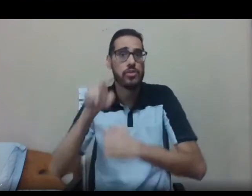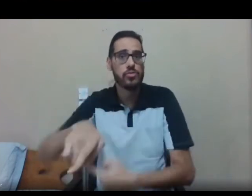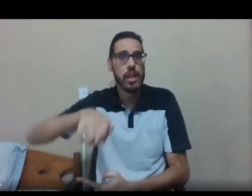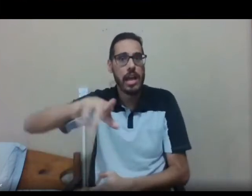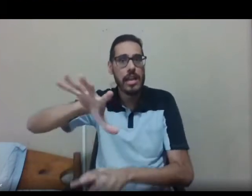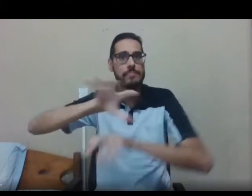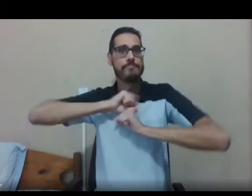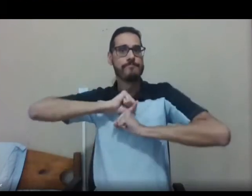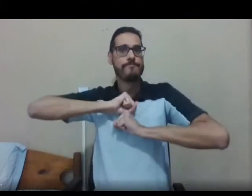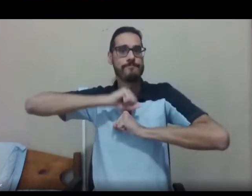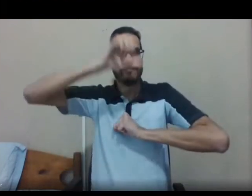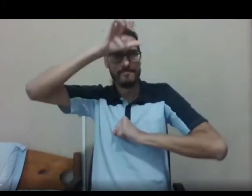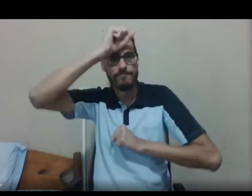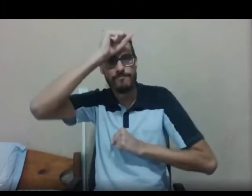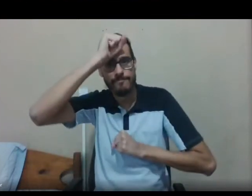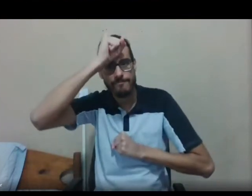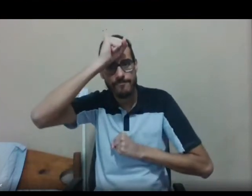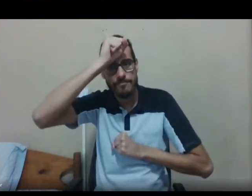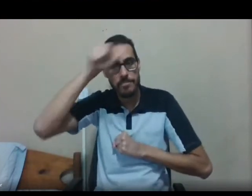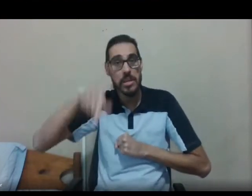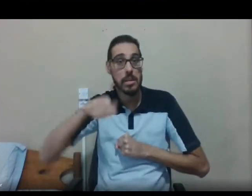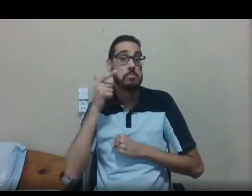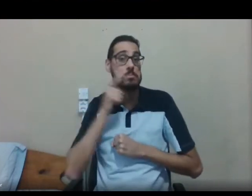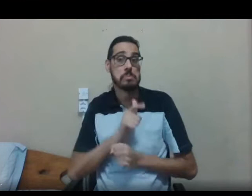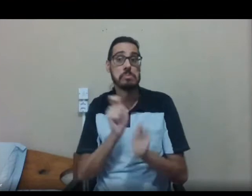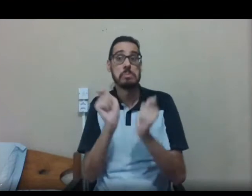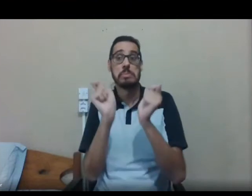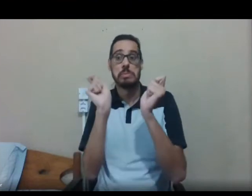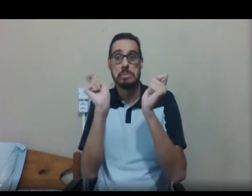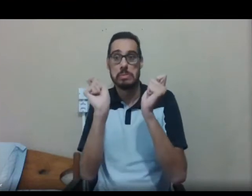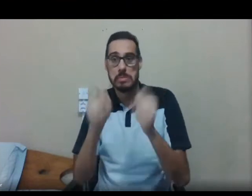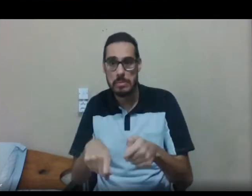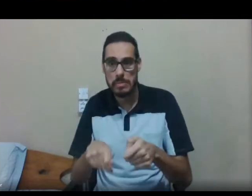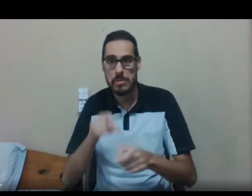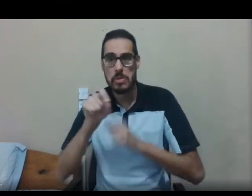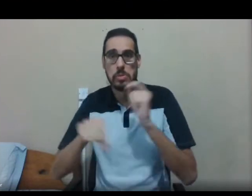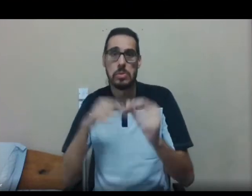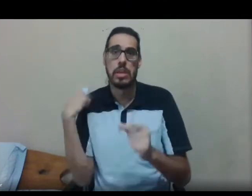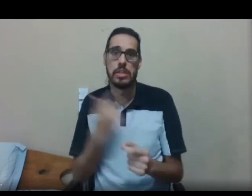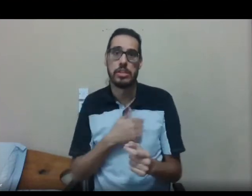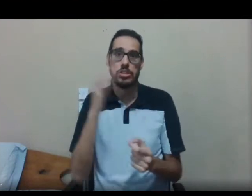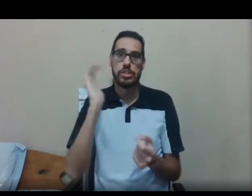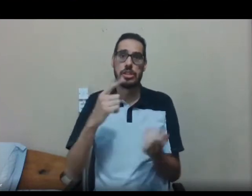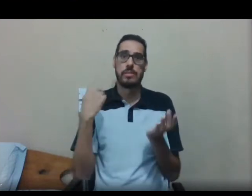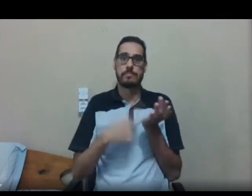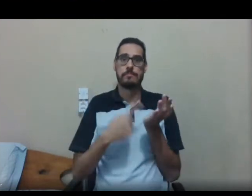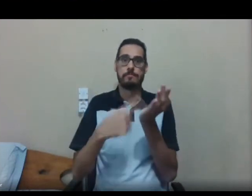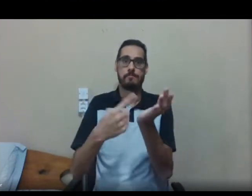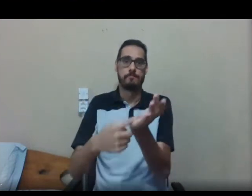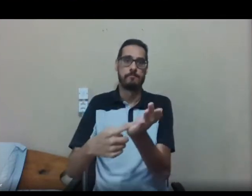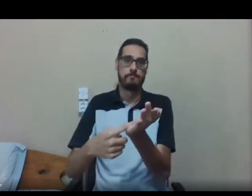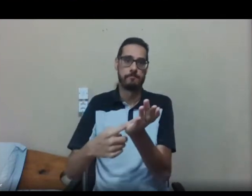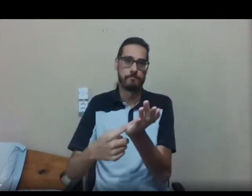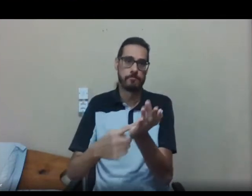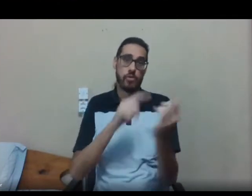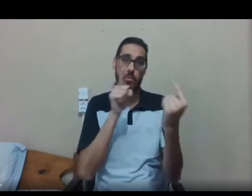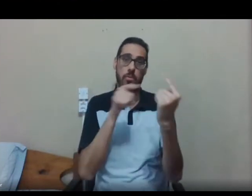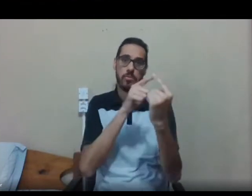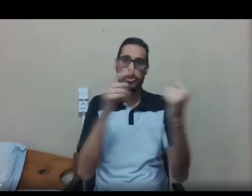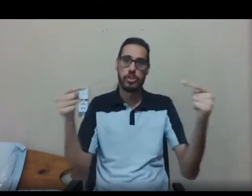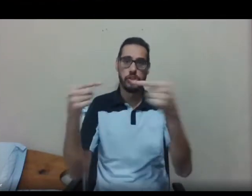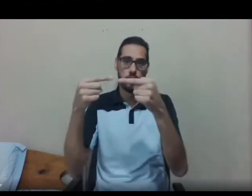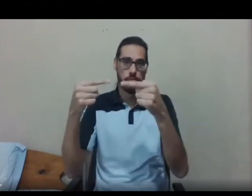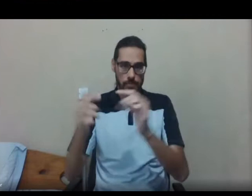dos estudantes, essa clareza de que ele vai precisar conhecer o material, ter contato com o material de estudo, quer seja um texto, uma